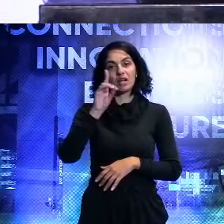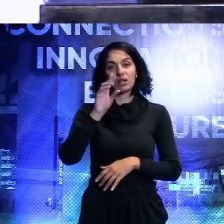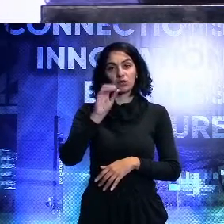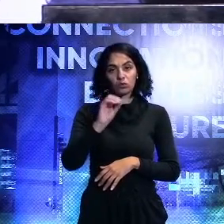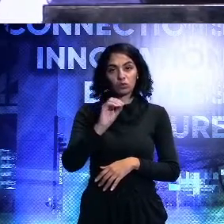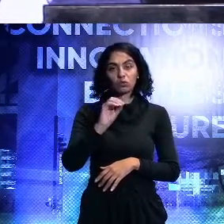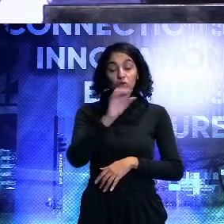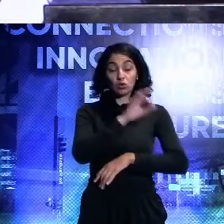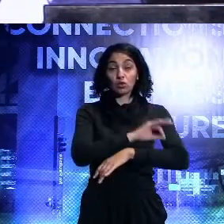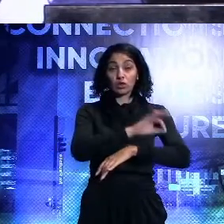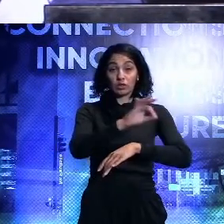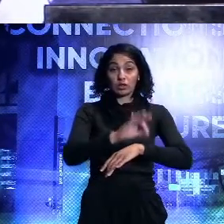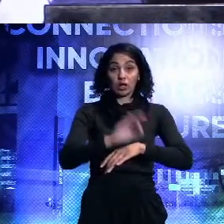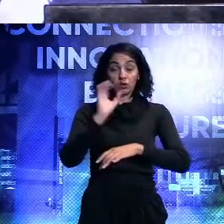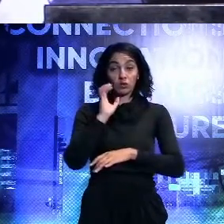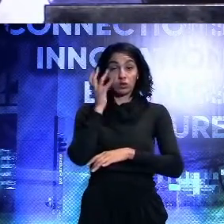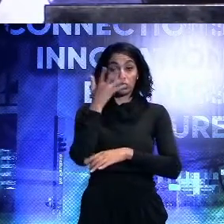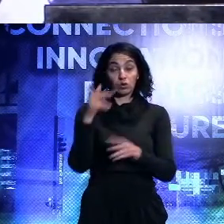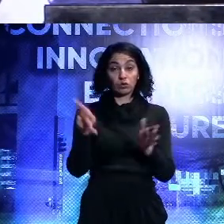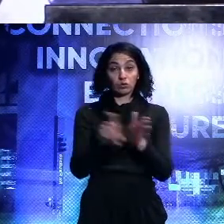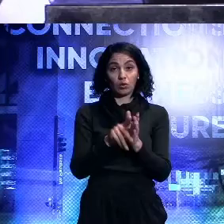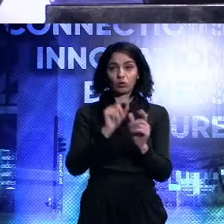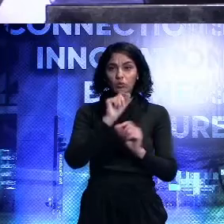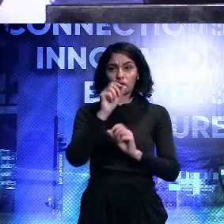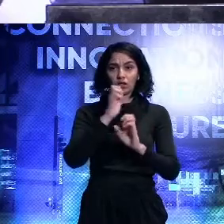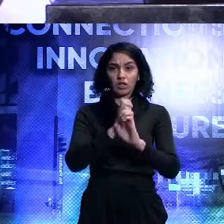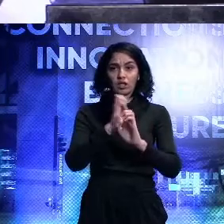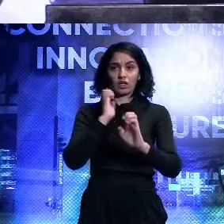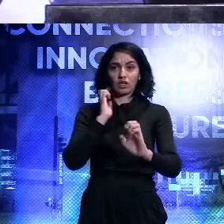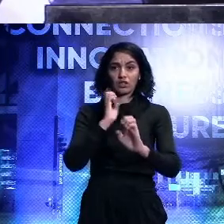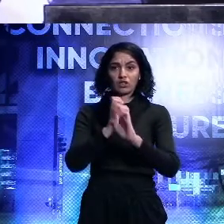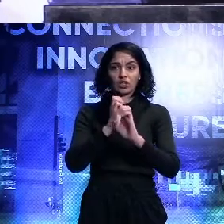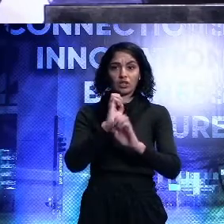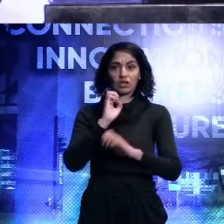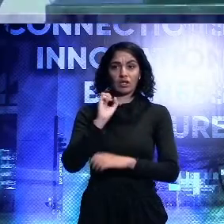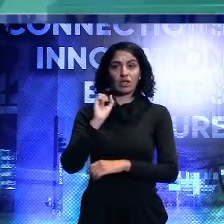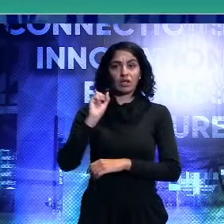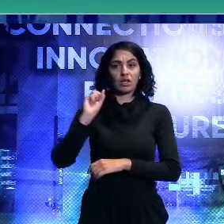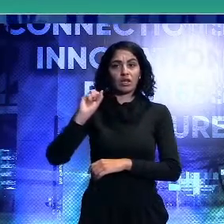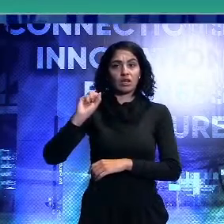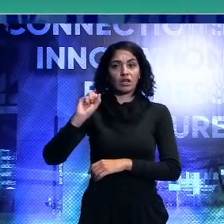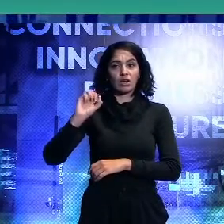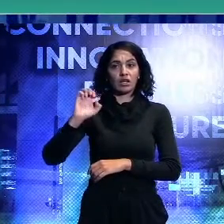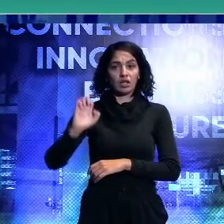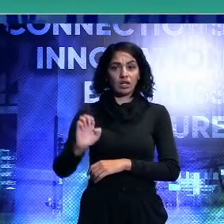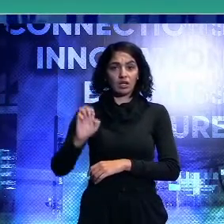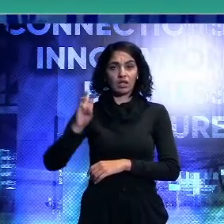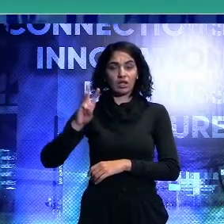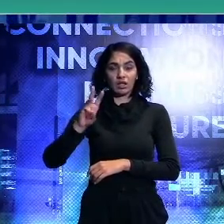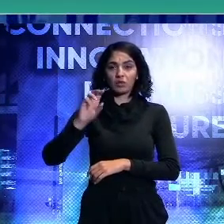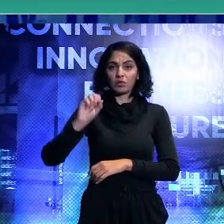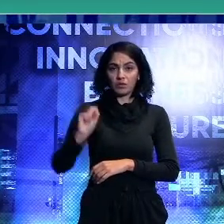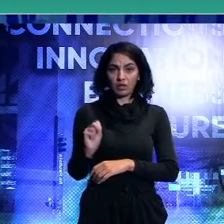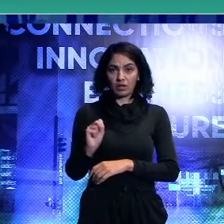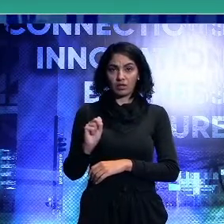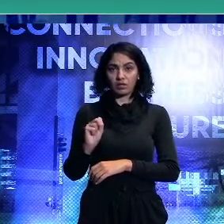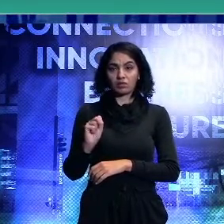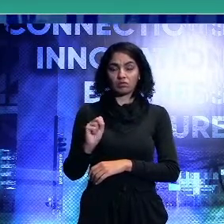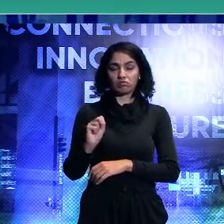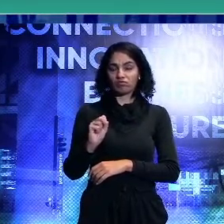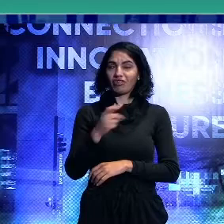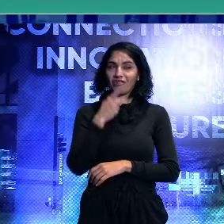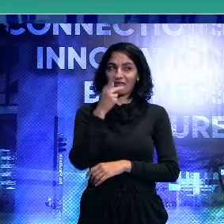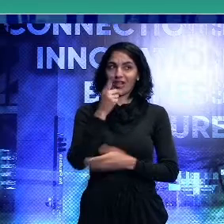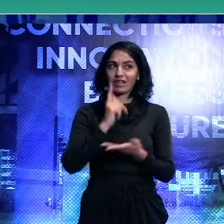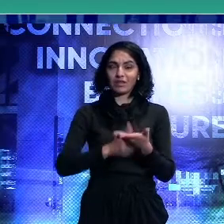e hoje a gente vai falar sobre engenharia do caos. Beleza? Eu poderia ter falado para vocês que foi combinado, mas não foi. Tem um